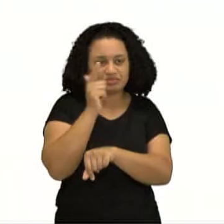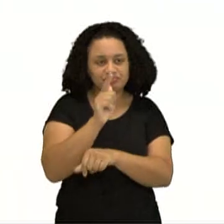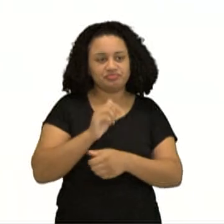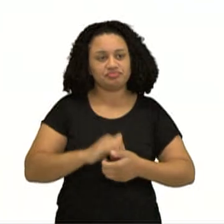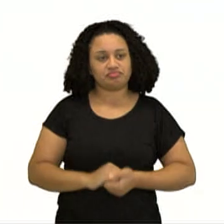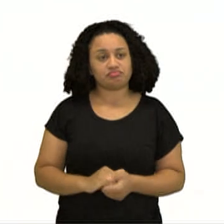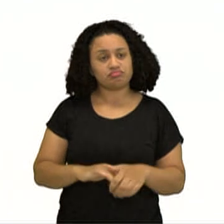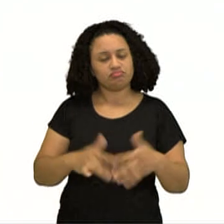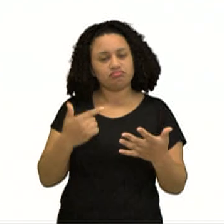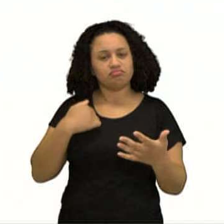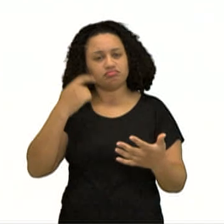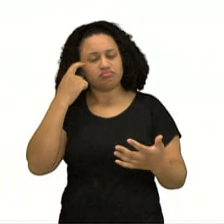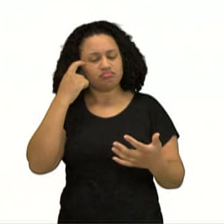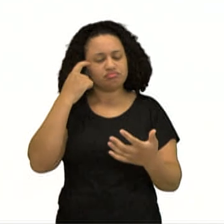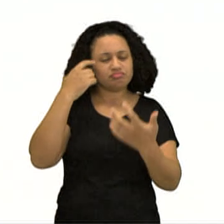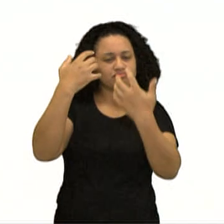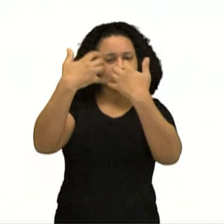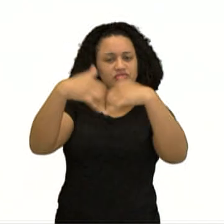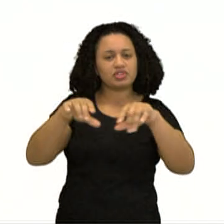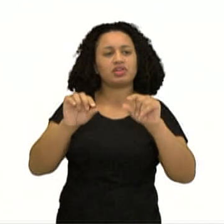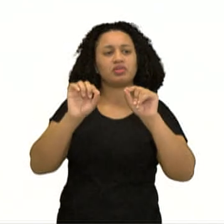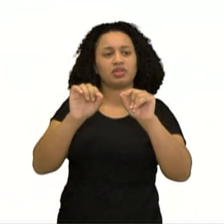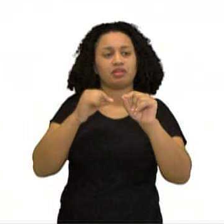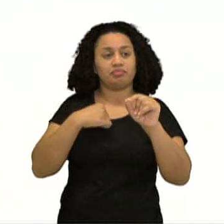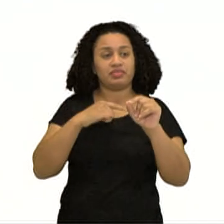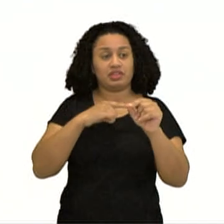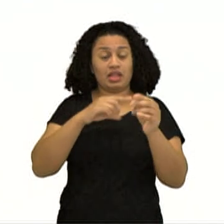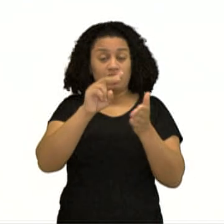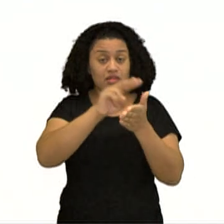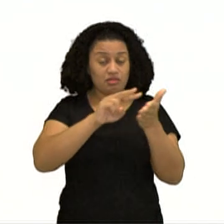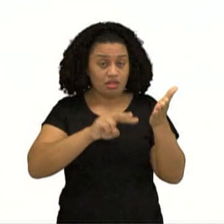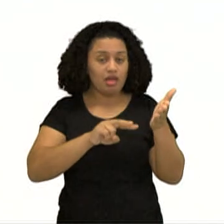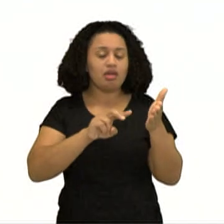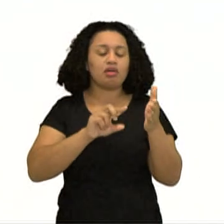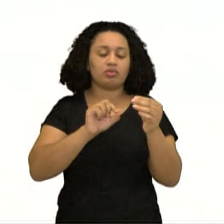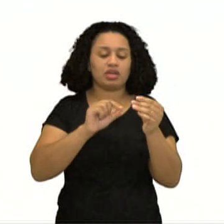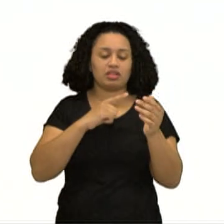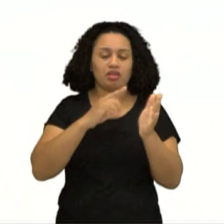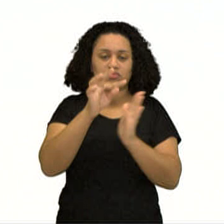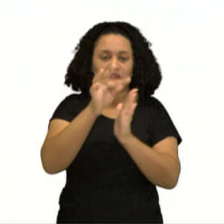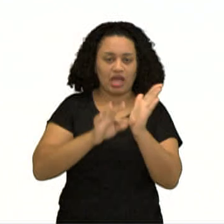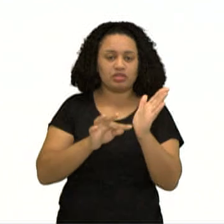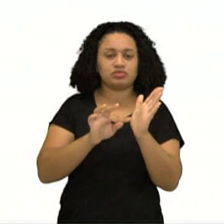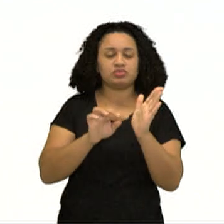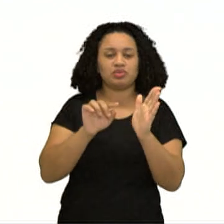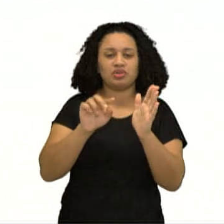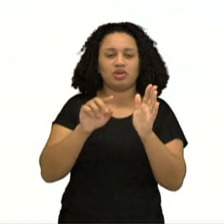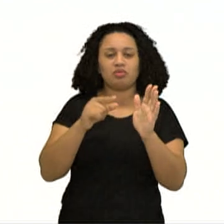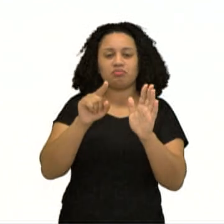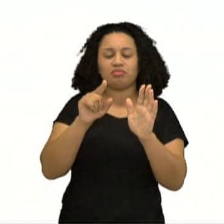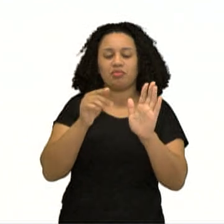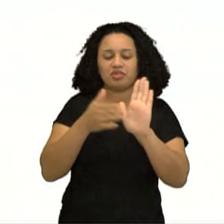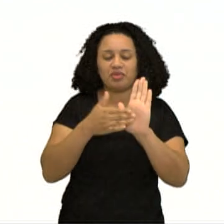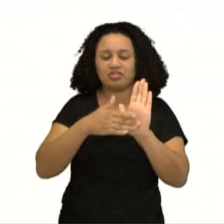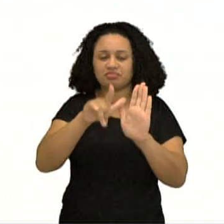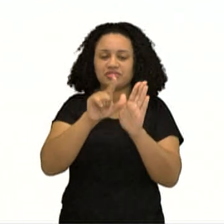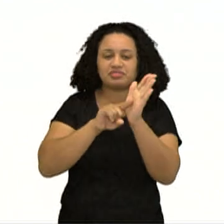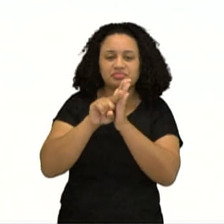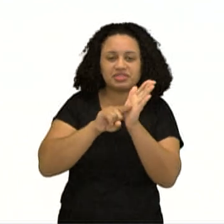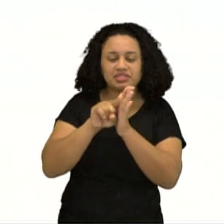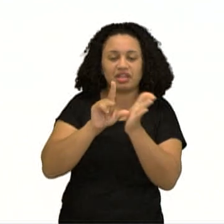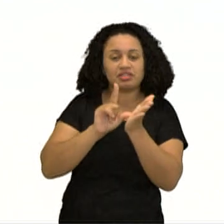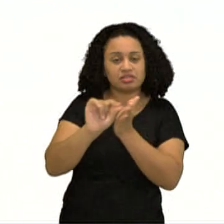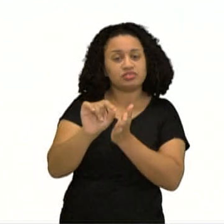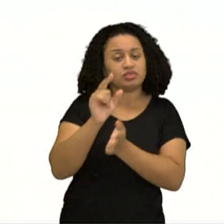Para refletir, leia o artigo de opinião. Então, aqui para vocês buscarem esse artigo, é